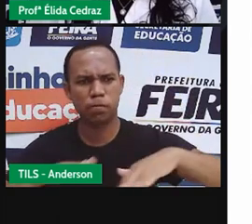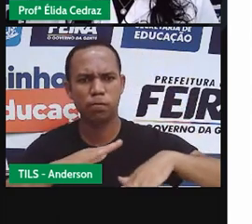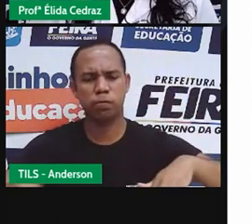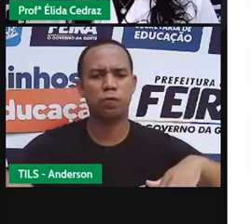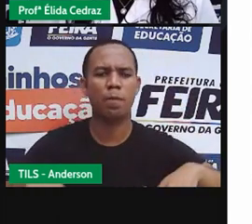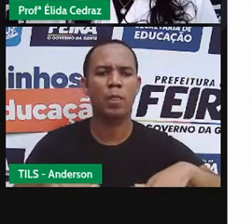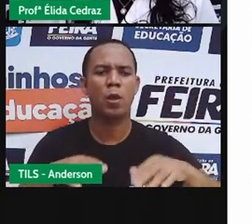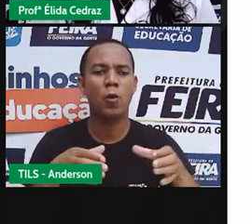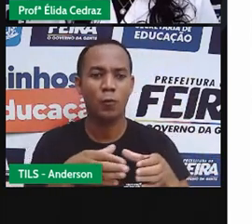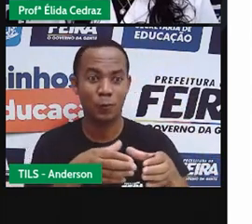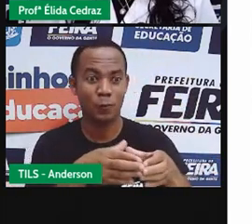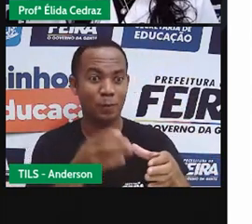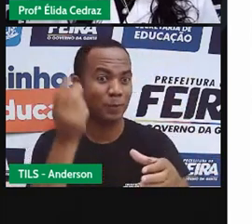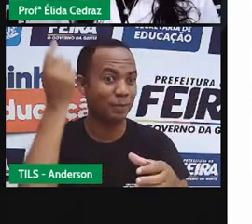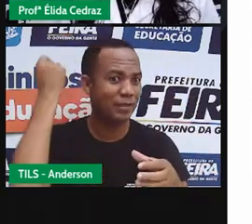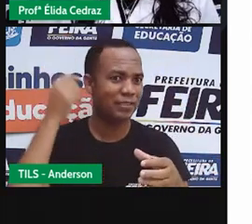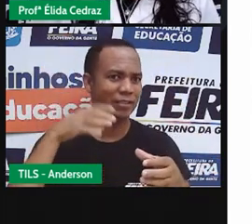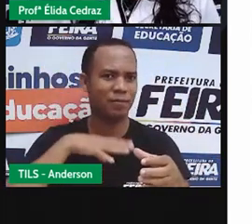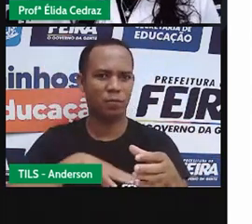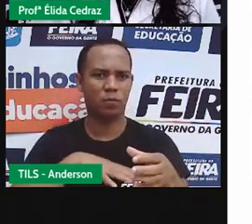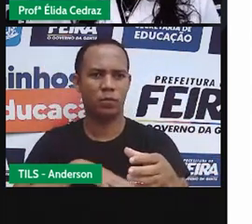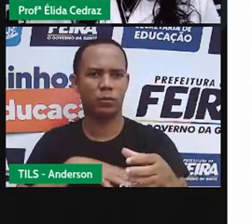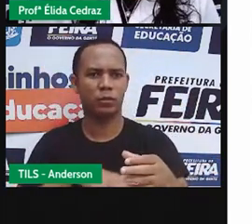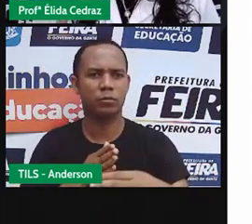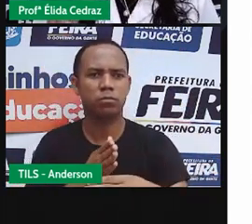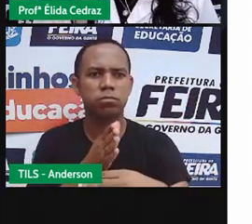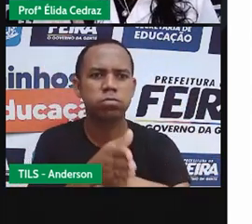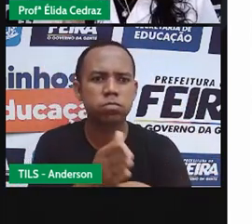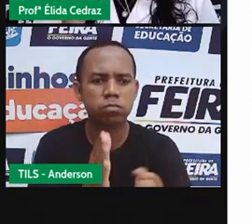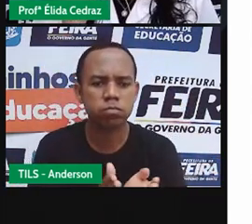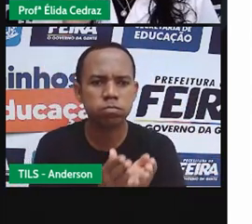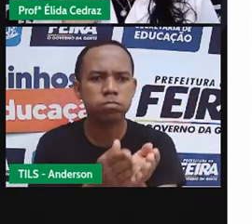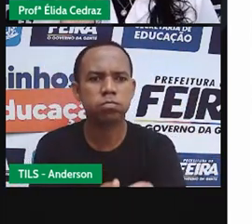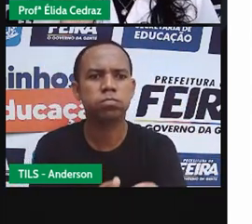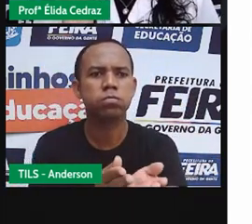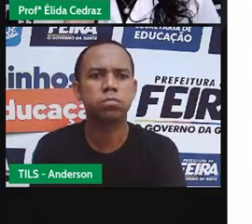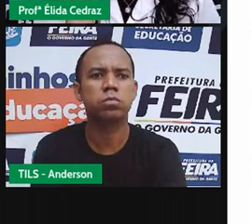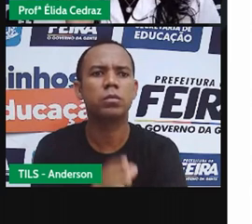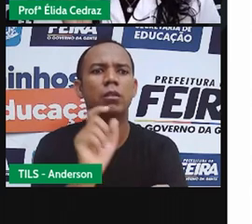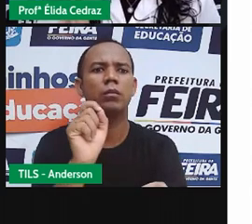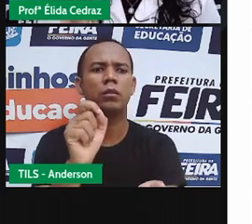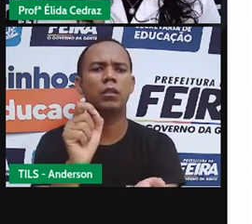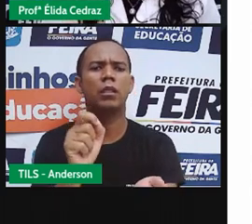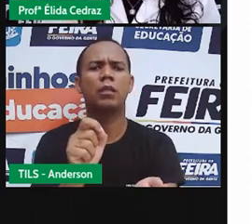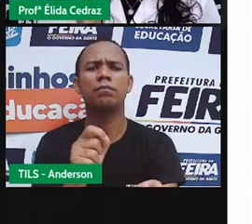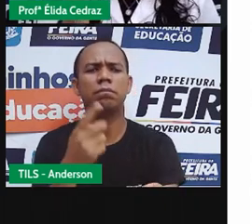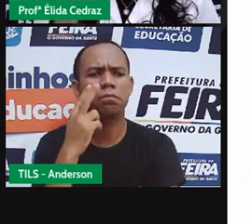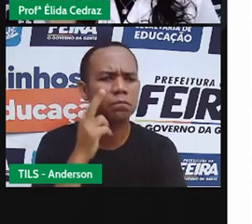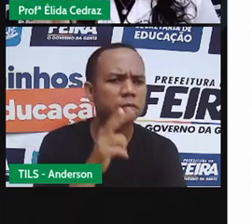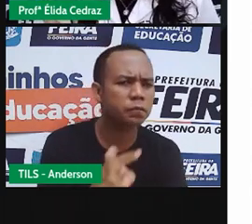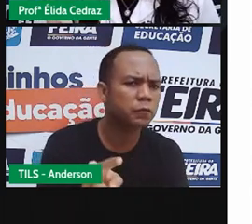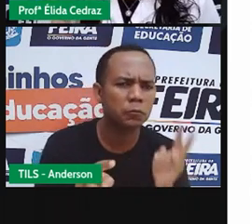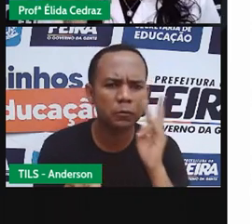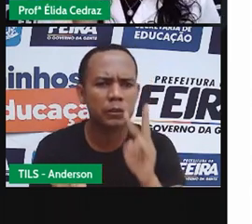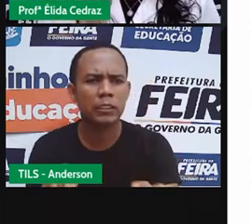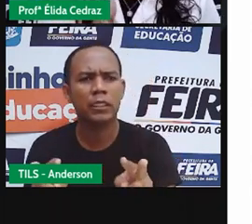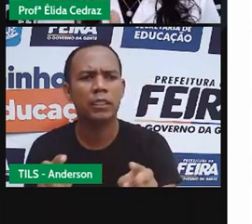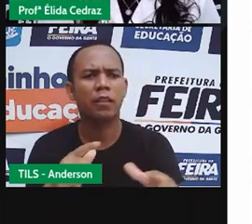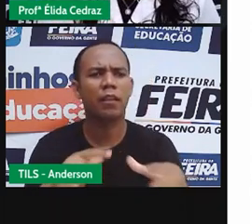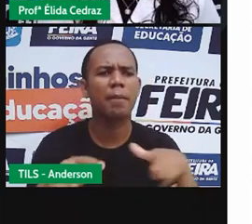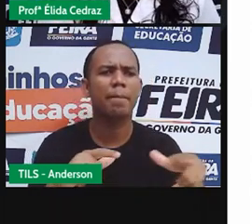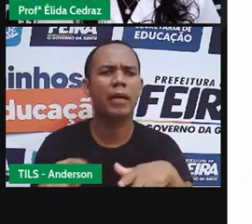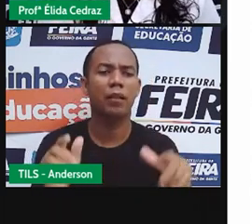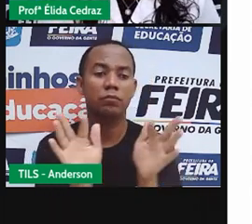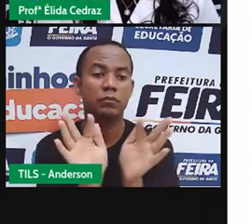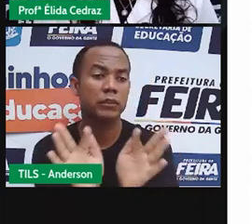os portugueses chegaram aqui, os indígenas, os índios, eles, suas atividades diárias eram